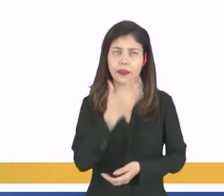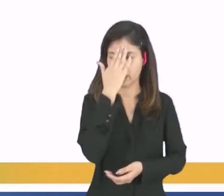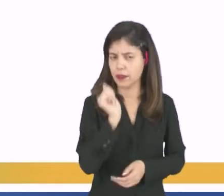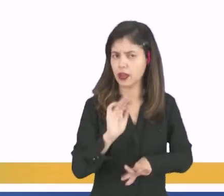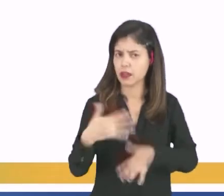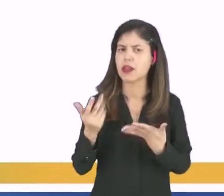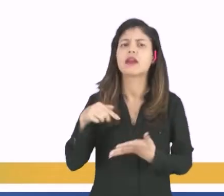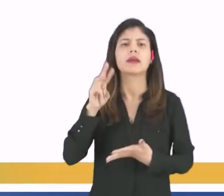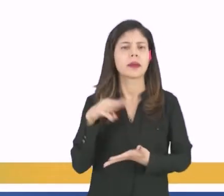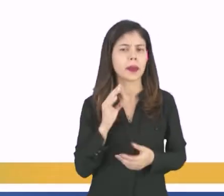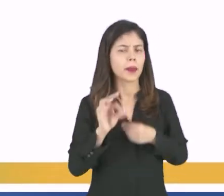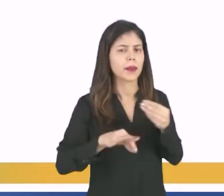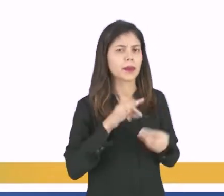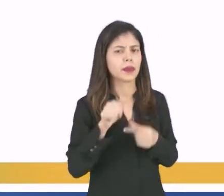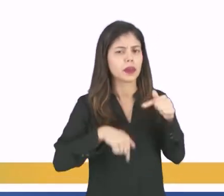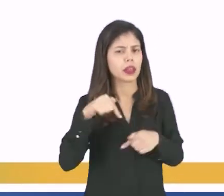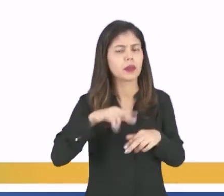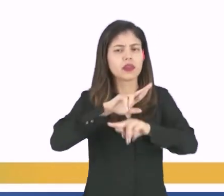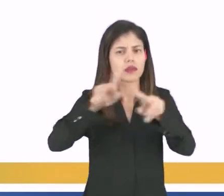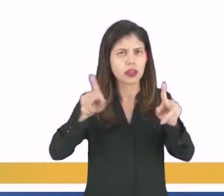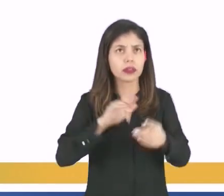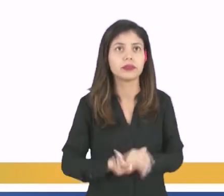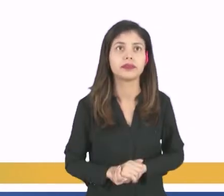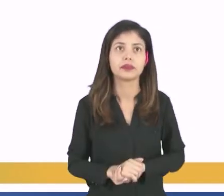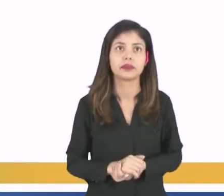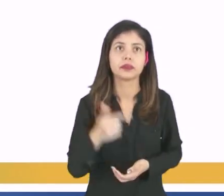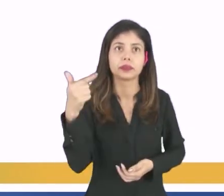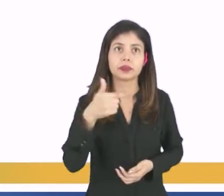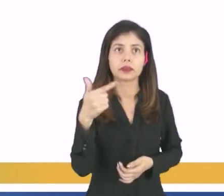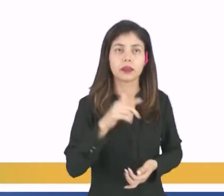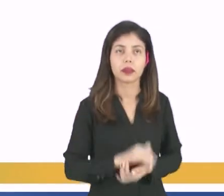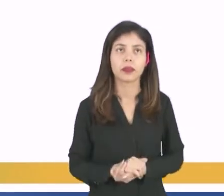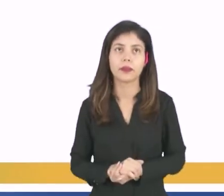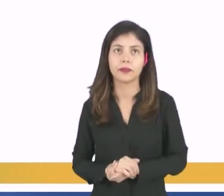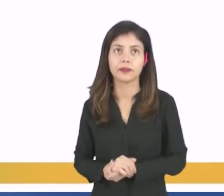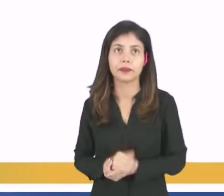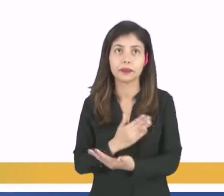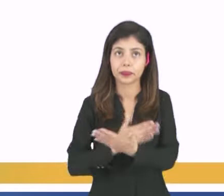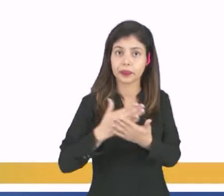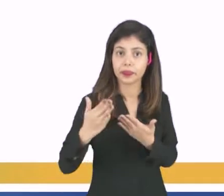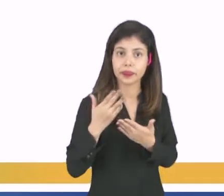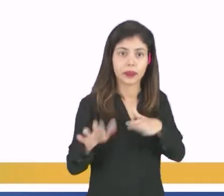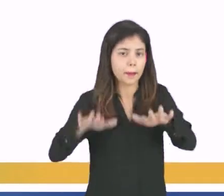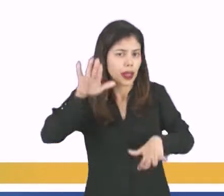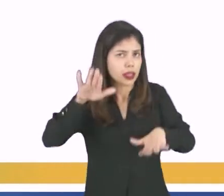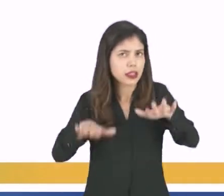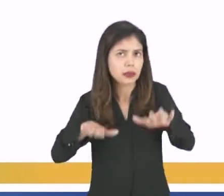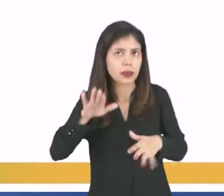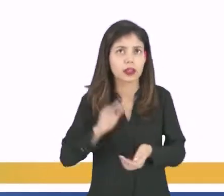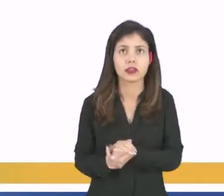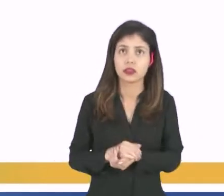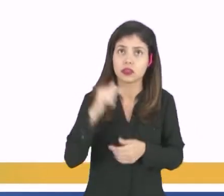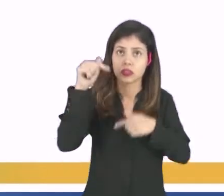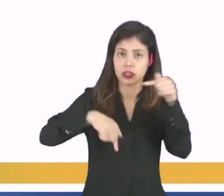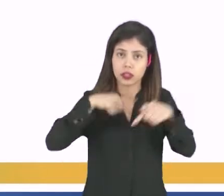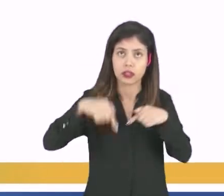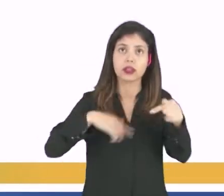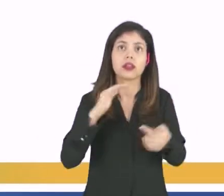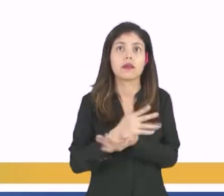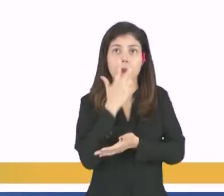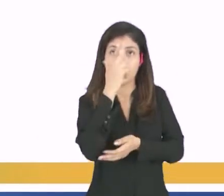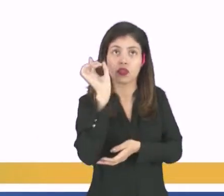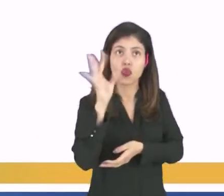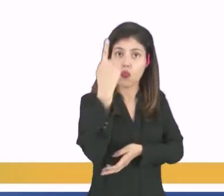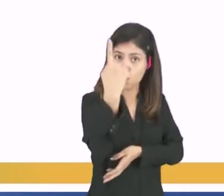ver quem são os elementos químicos que estão diferentes. Segundo, iniciar o balanceamento nos elementos químicos que